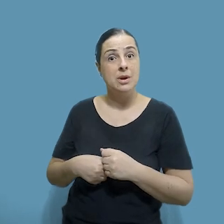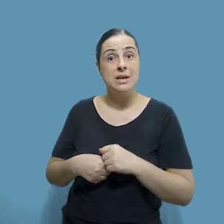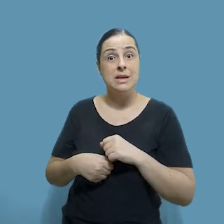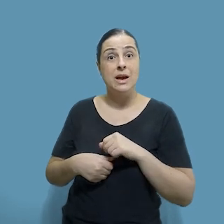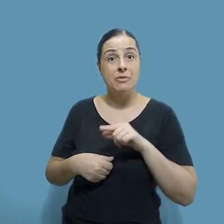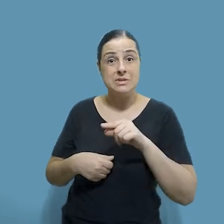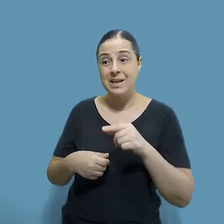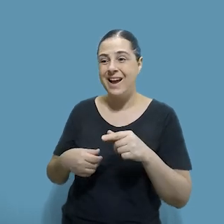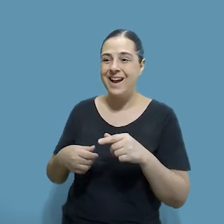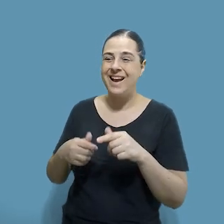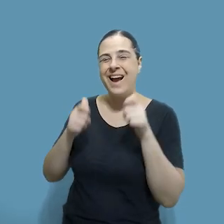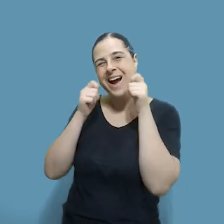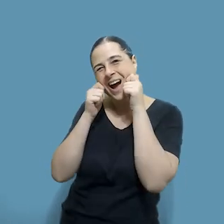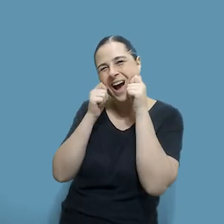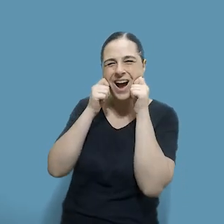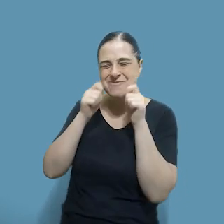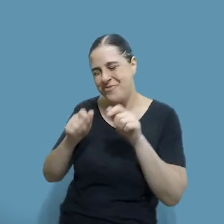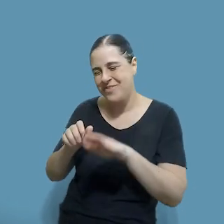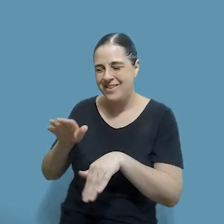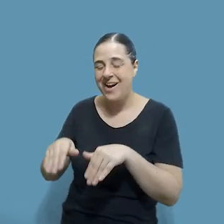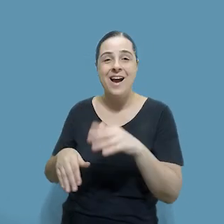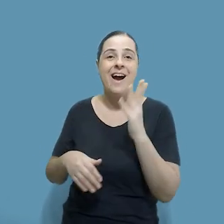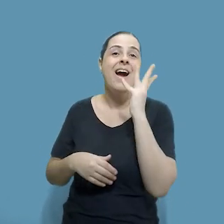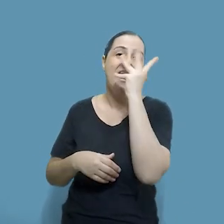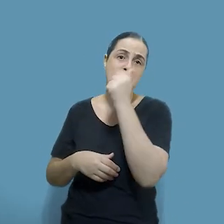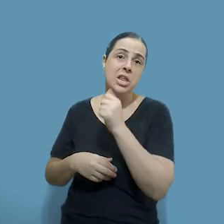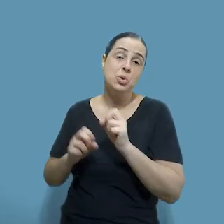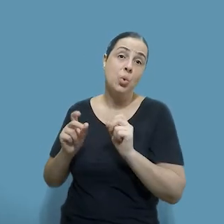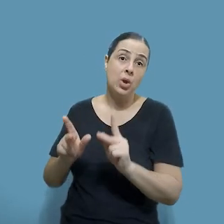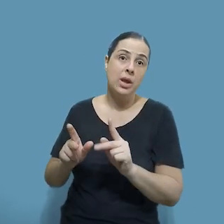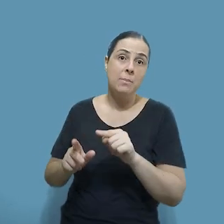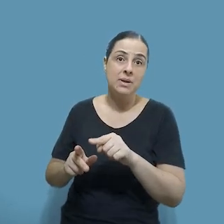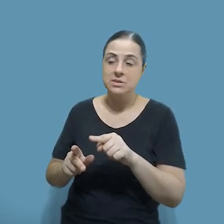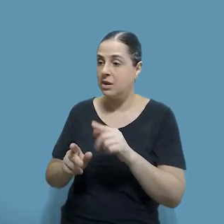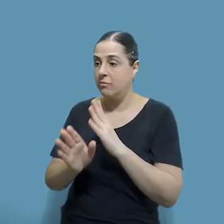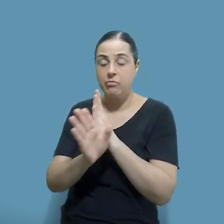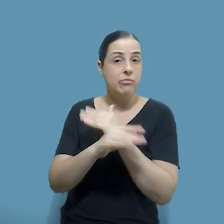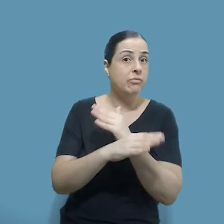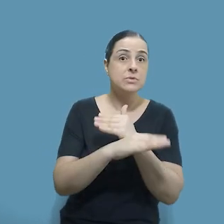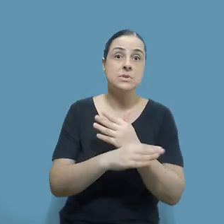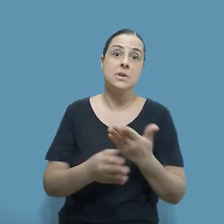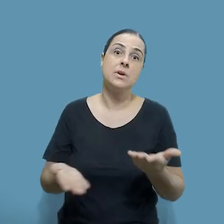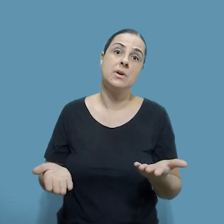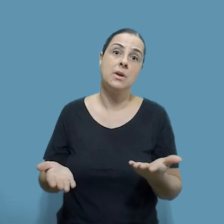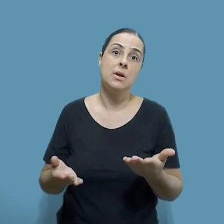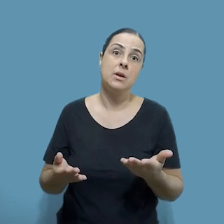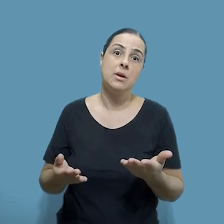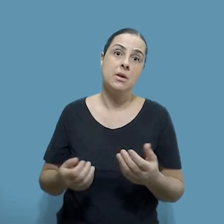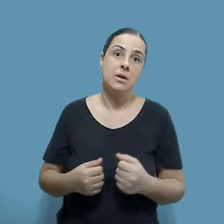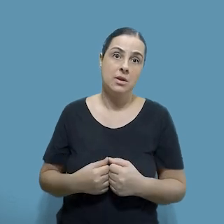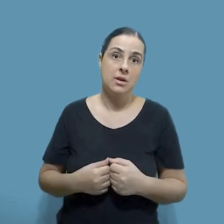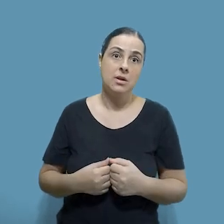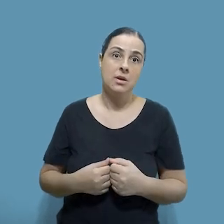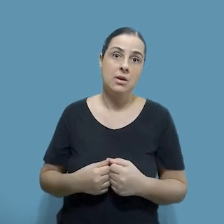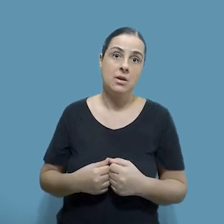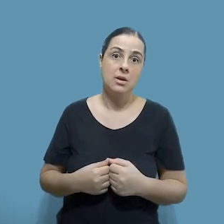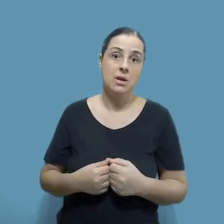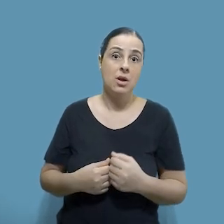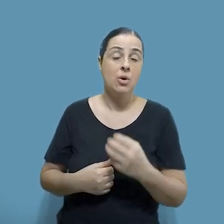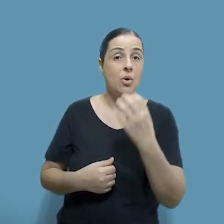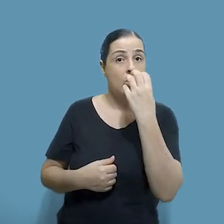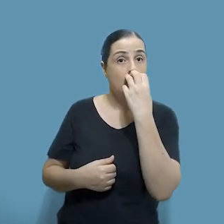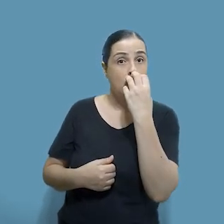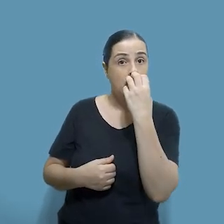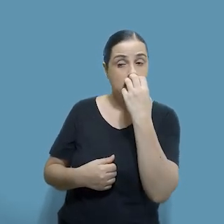são cachorros lindos, né? Mas vai distrair. E ele pode colocar a pessoa que ele